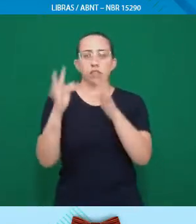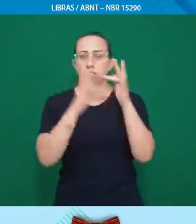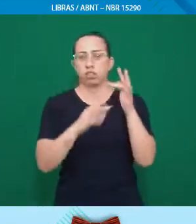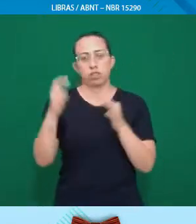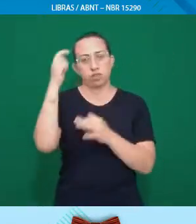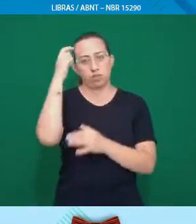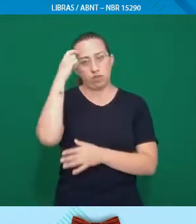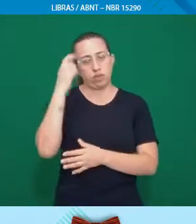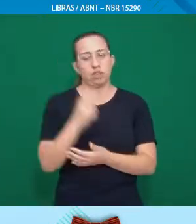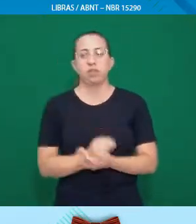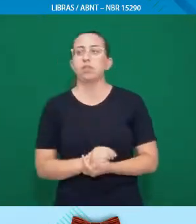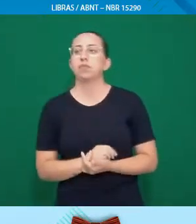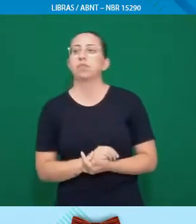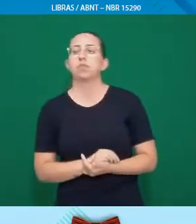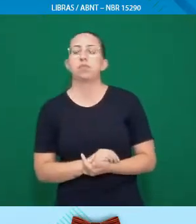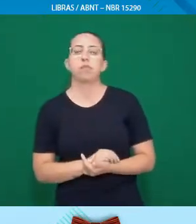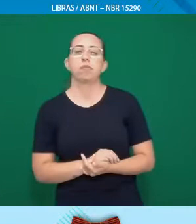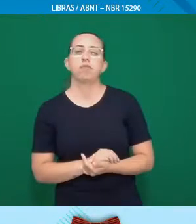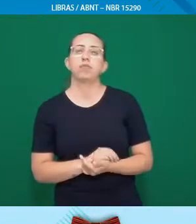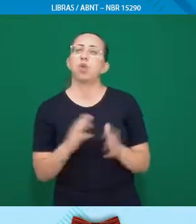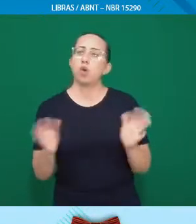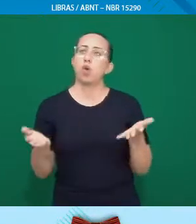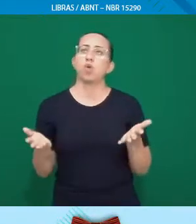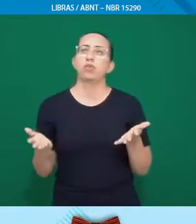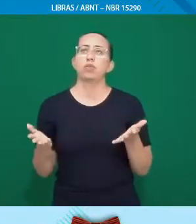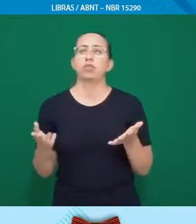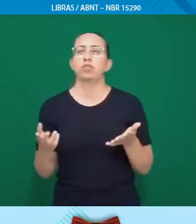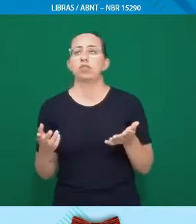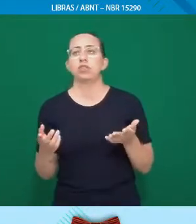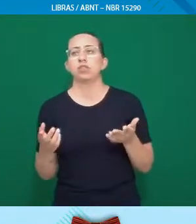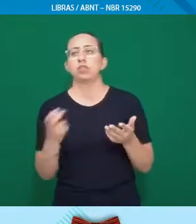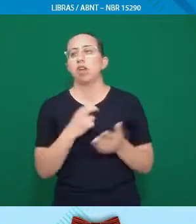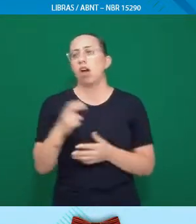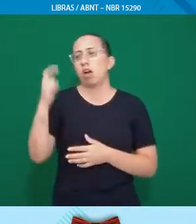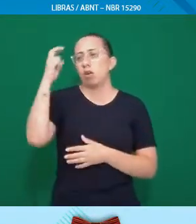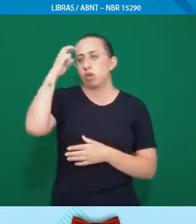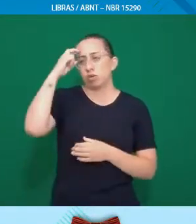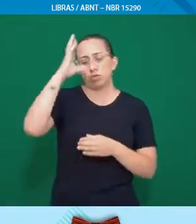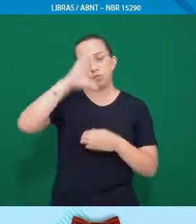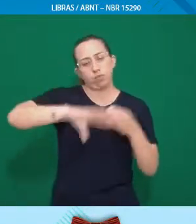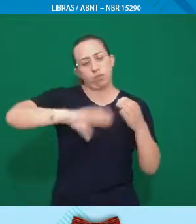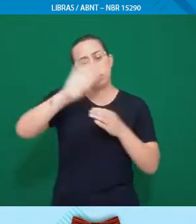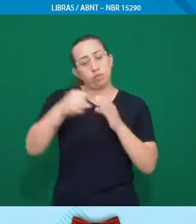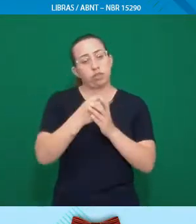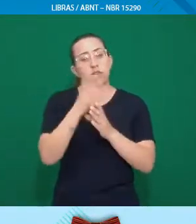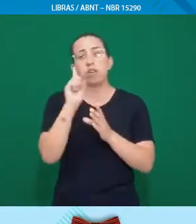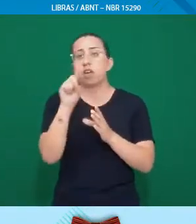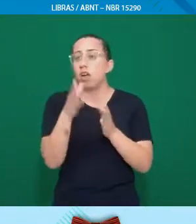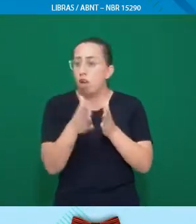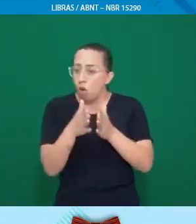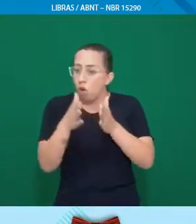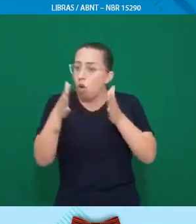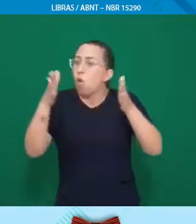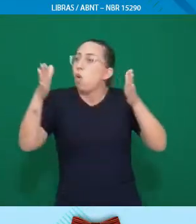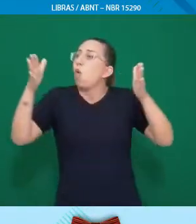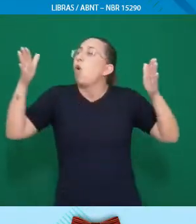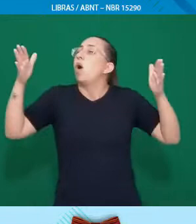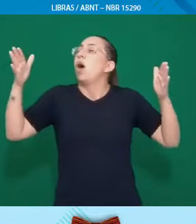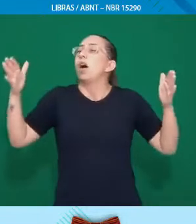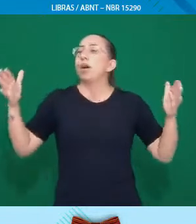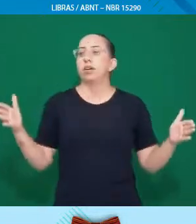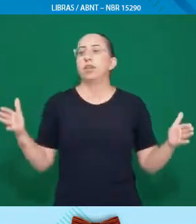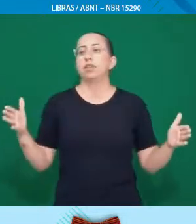Espaços da Fundação Cultural Porque hoje o nosso sistema Cultural de Campos Novos ele é amplo né Nós atendemos